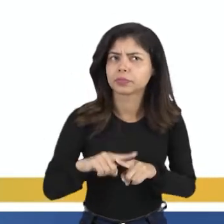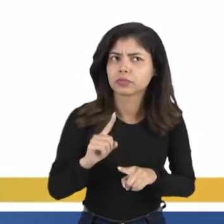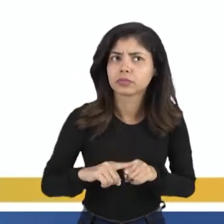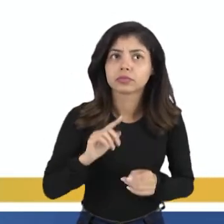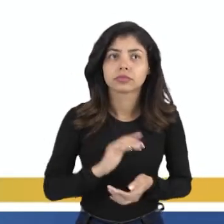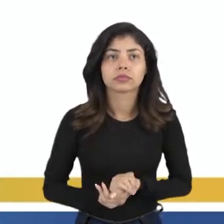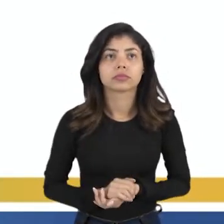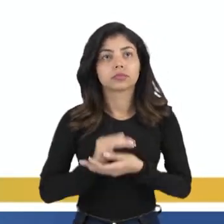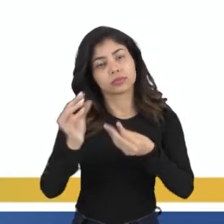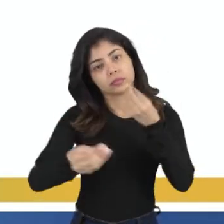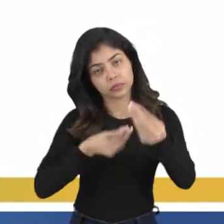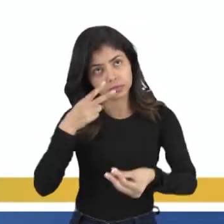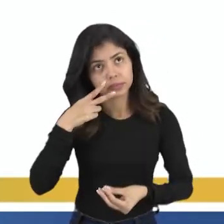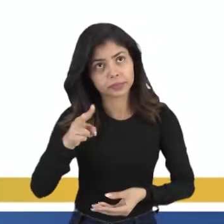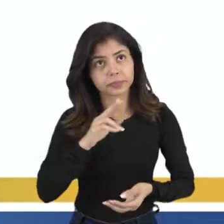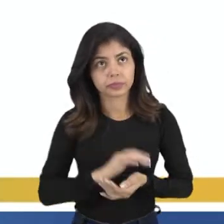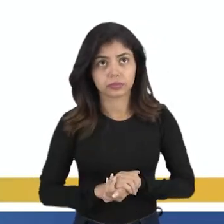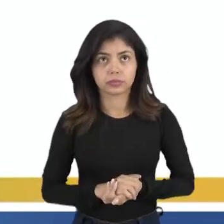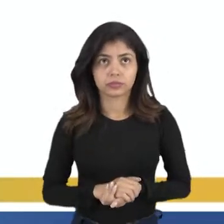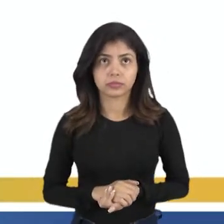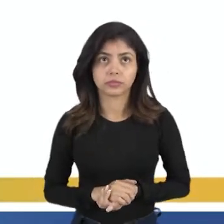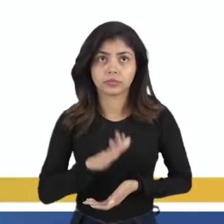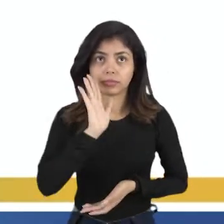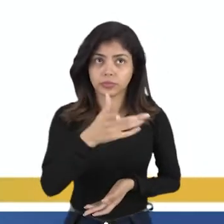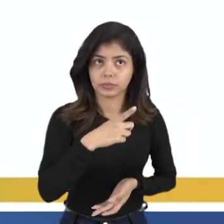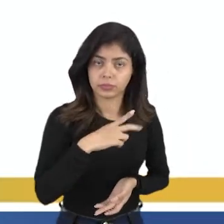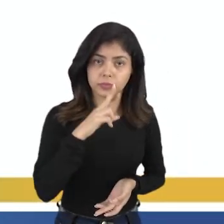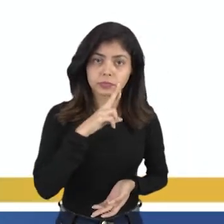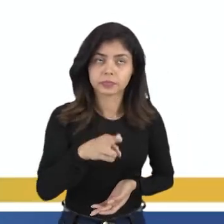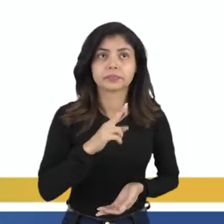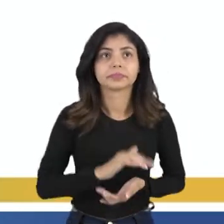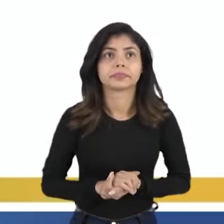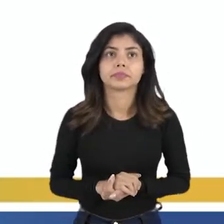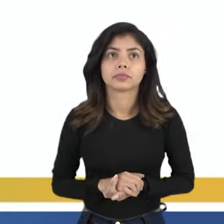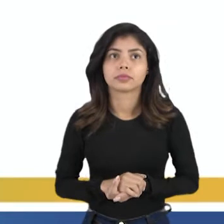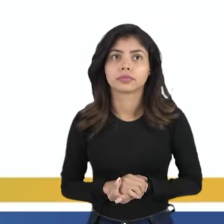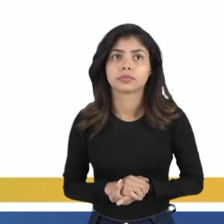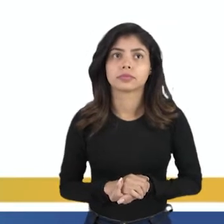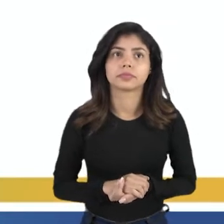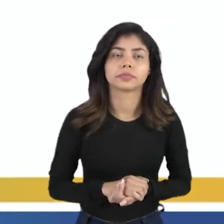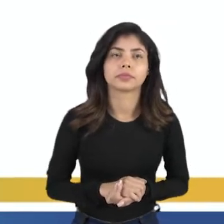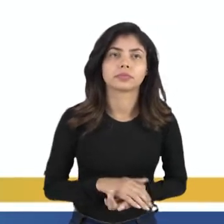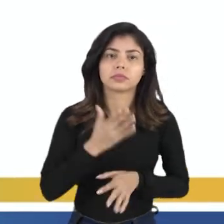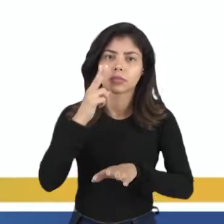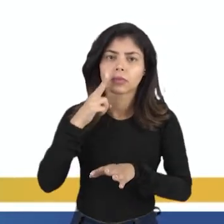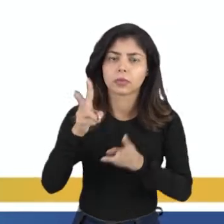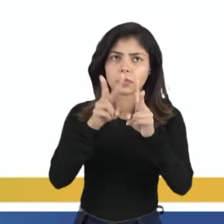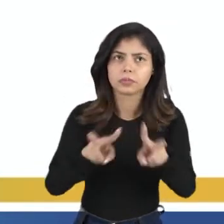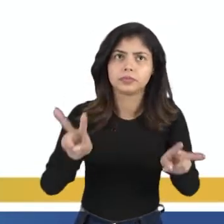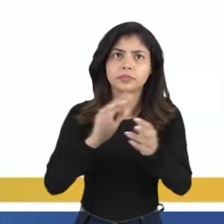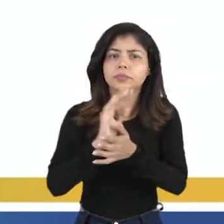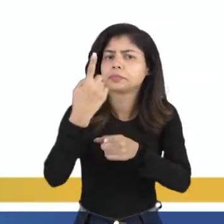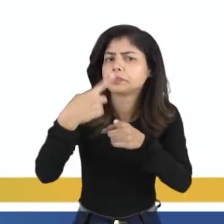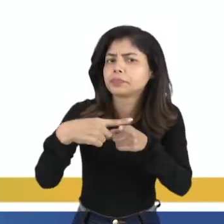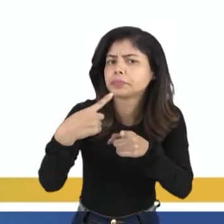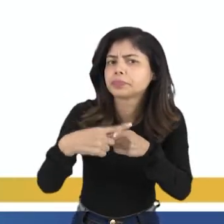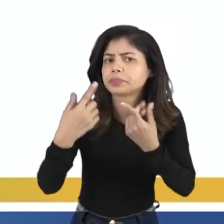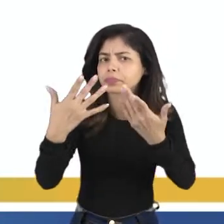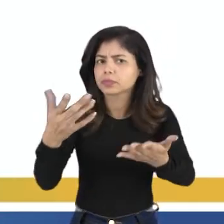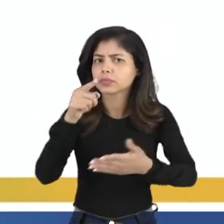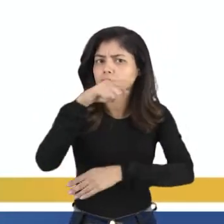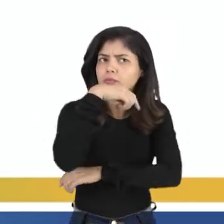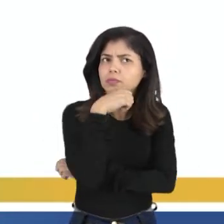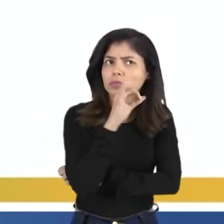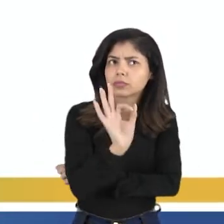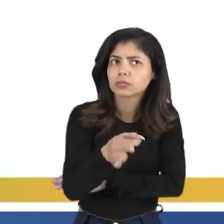quê? Aí, como vocês podem visualizar, nós já temos a resposta correta, mas nós temos que visualizar o porquê que essa é